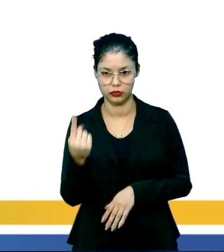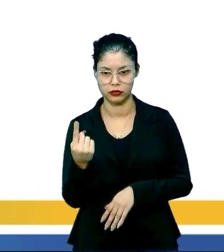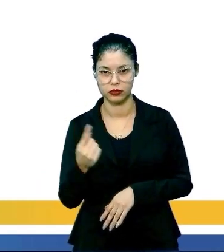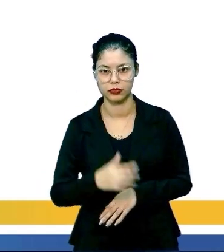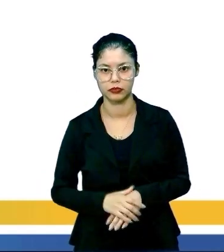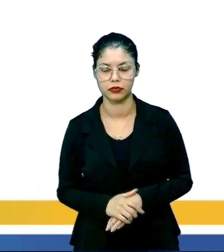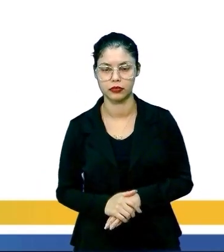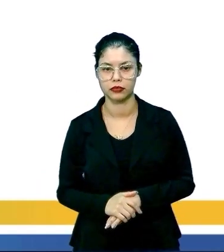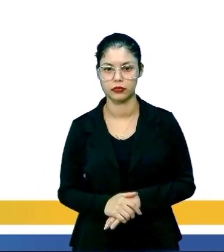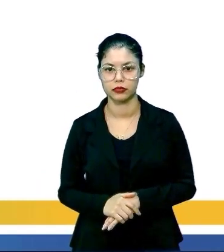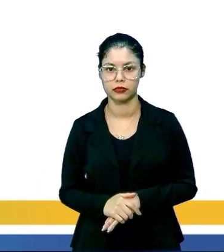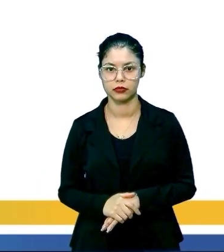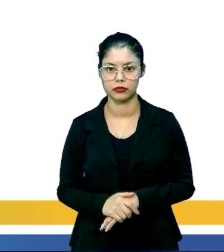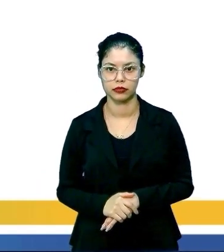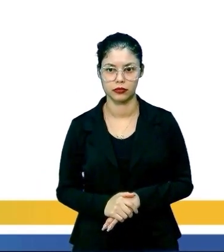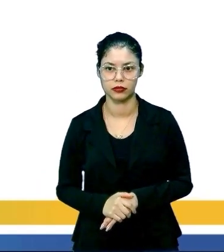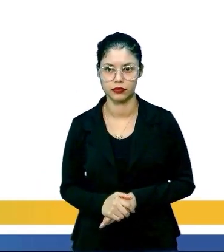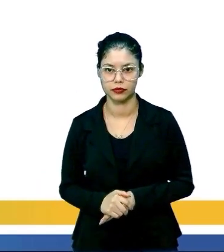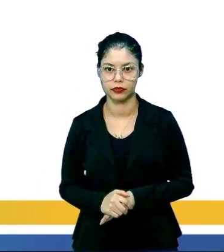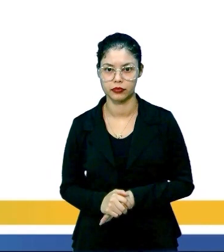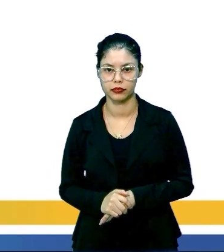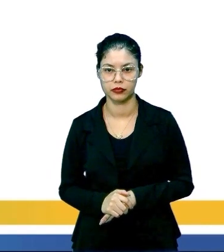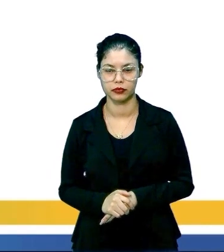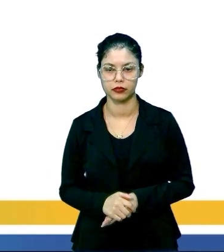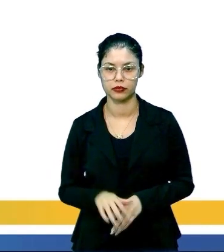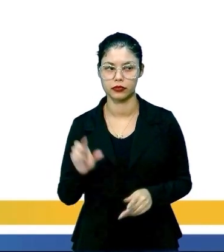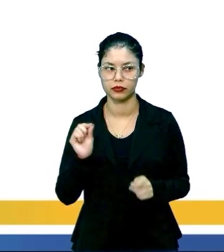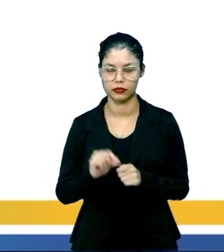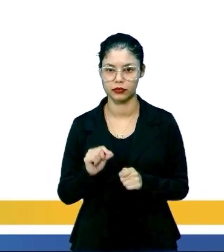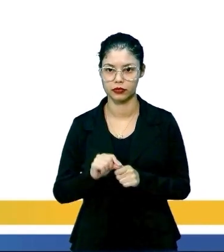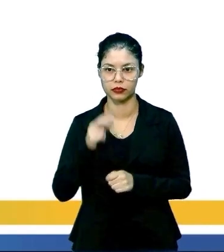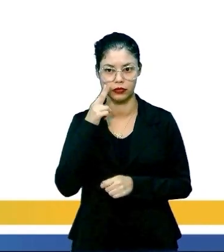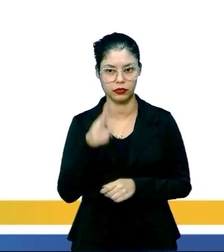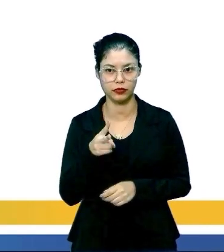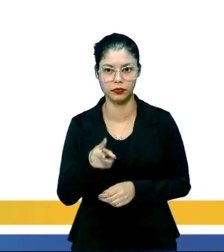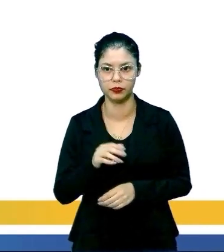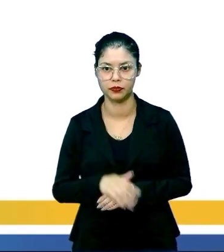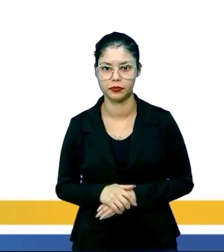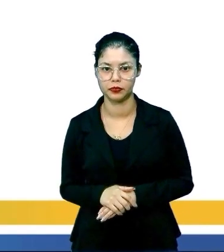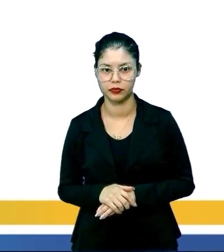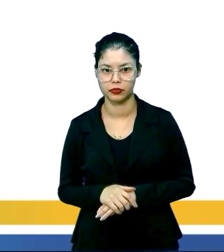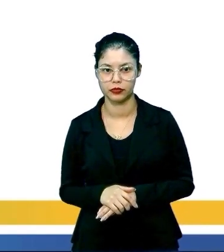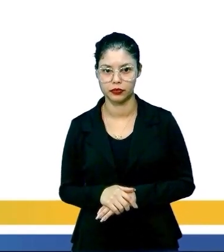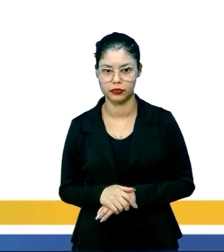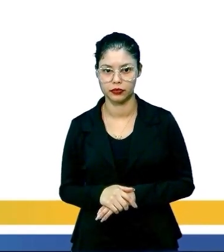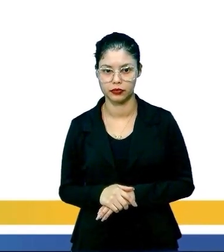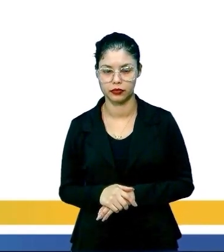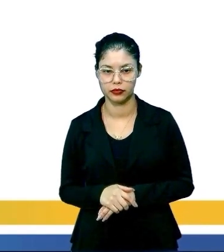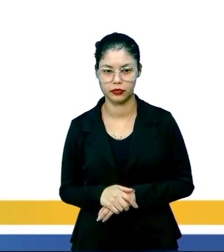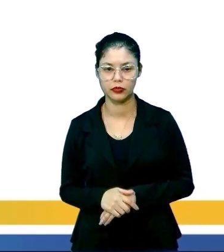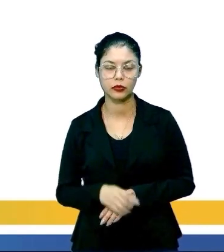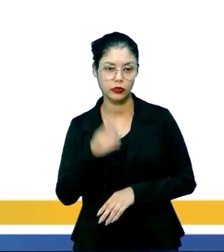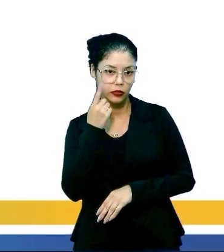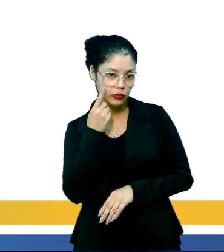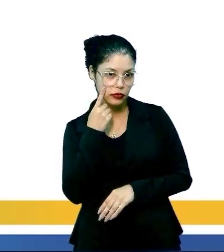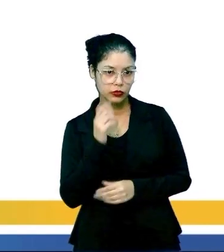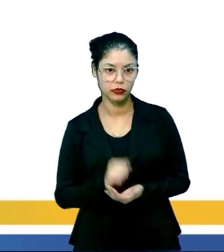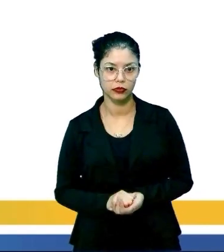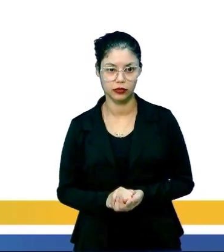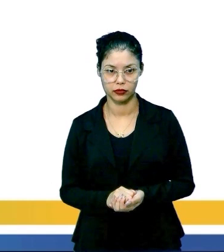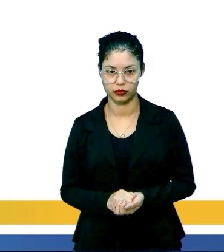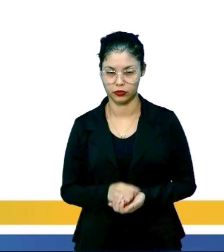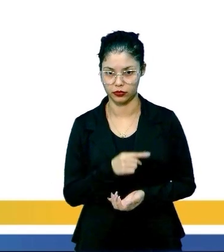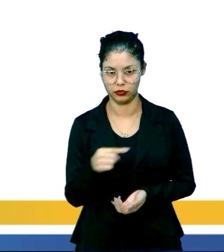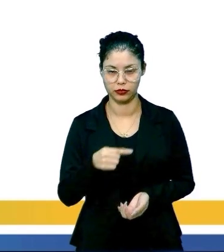o f de menos 1 é igual ao f de 1. A gente viu aqui, pessoal. Olha aí, ó. O f de